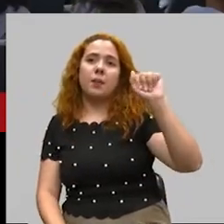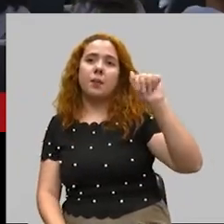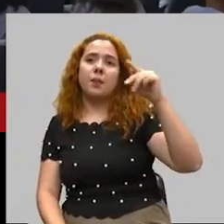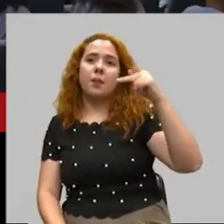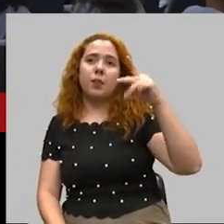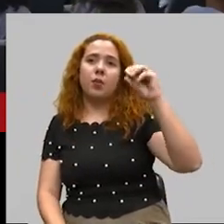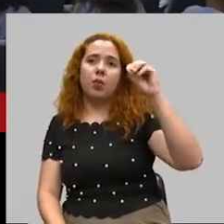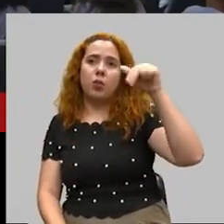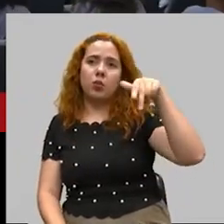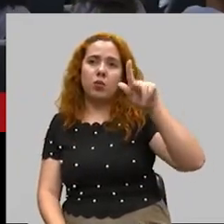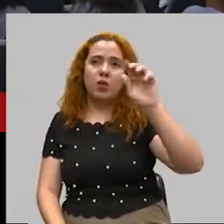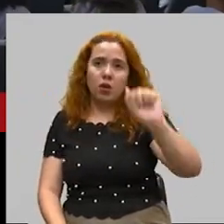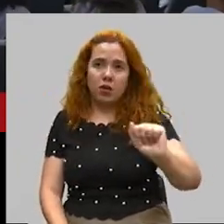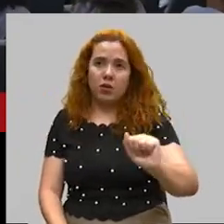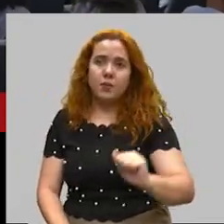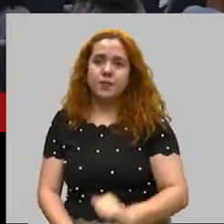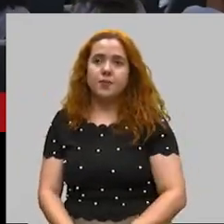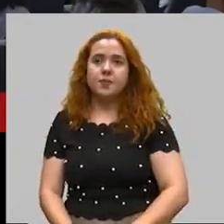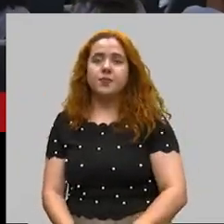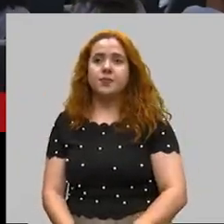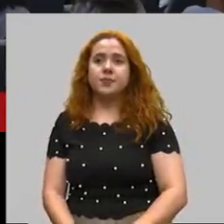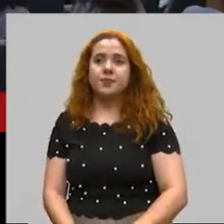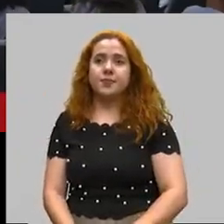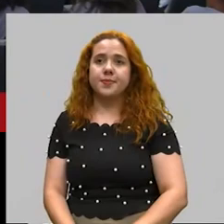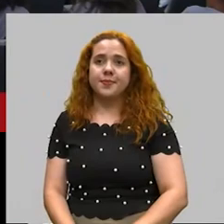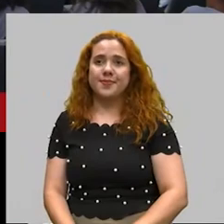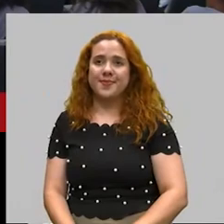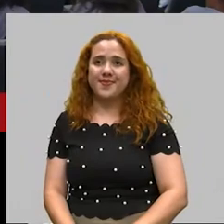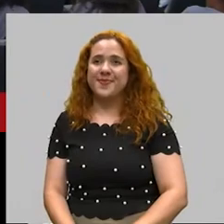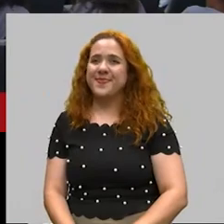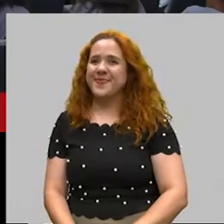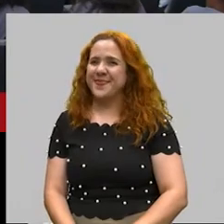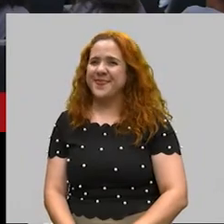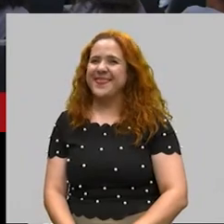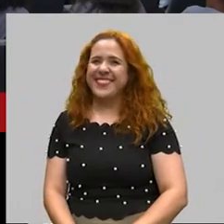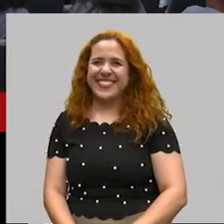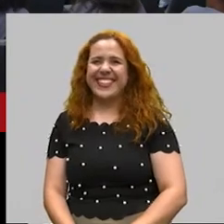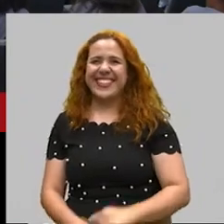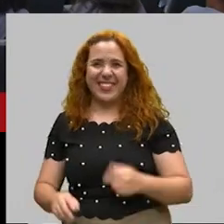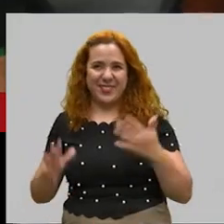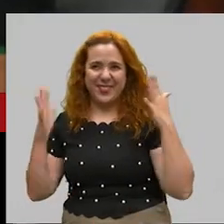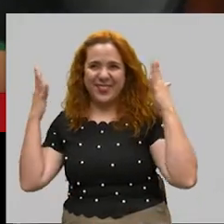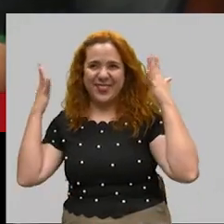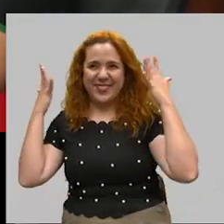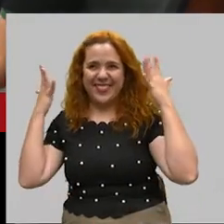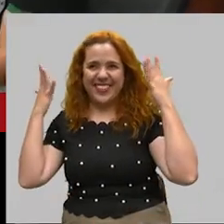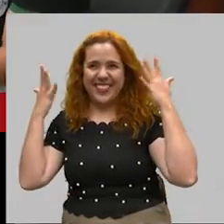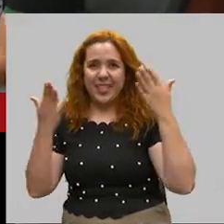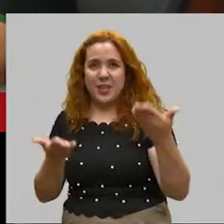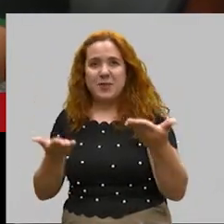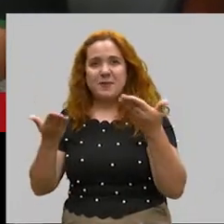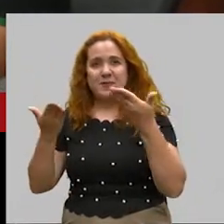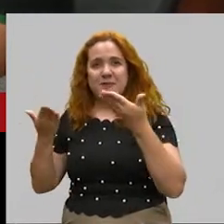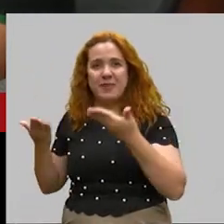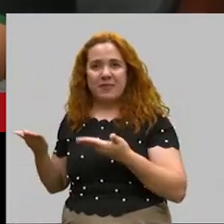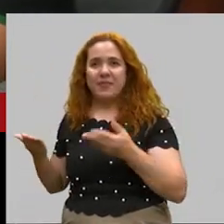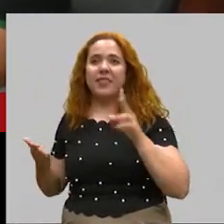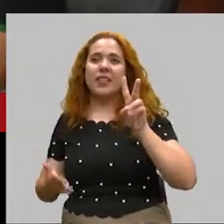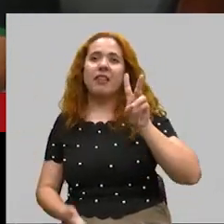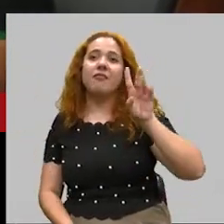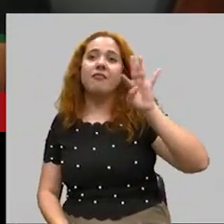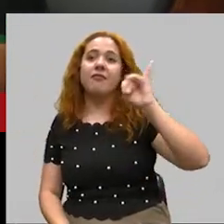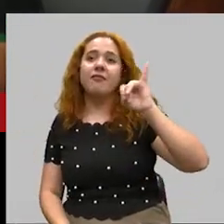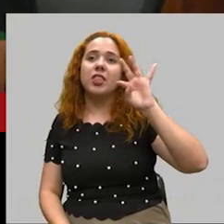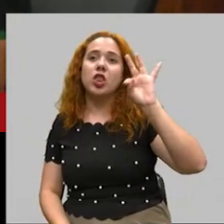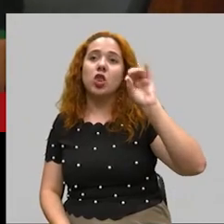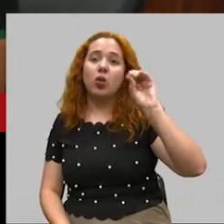Araponga CPT aí que sucesso em Vitória vó bem-vinda Vitória muito bem